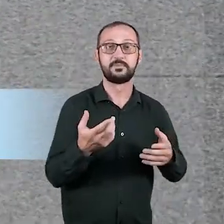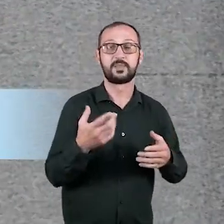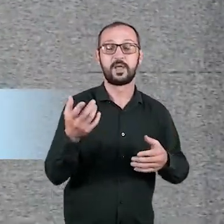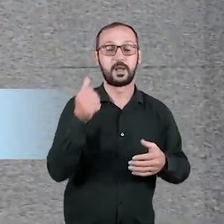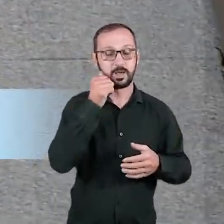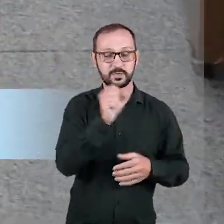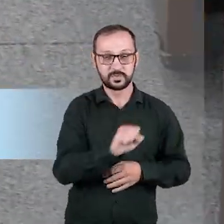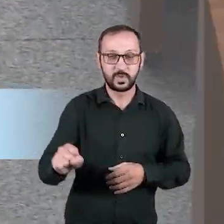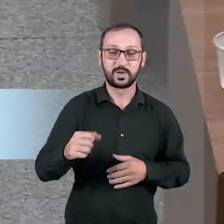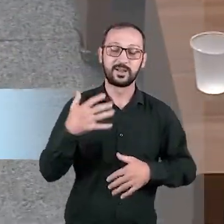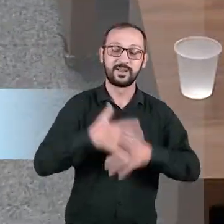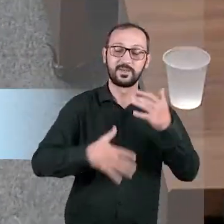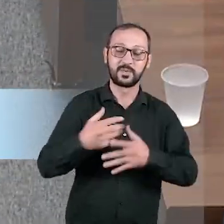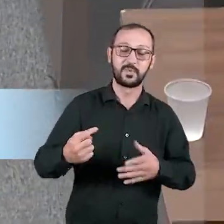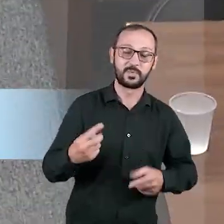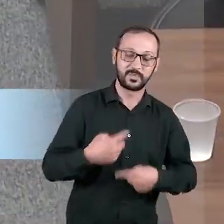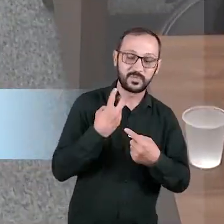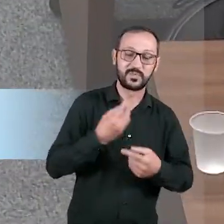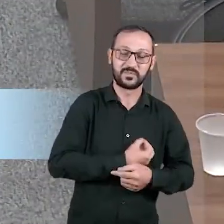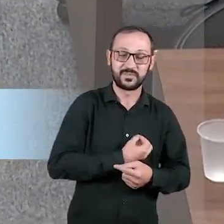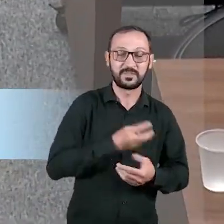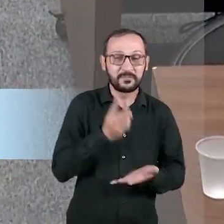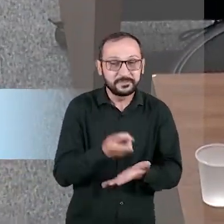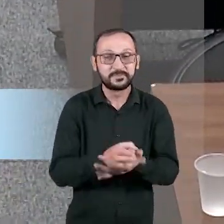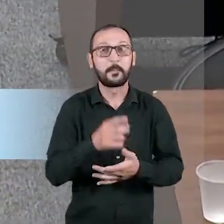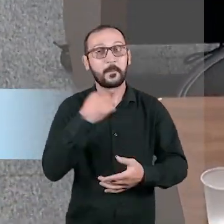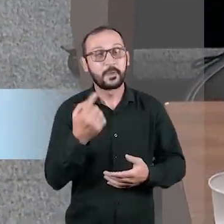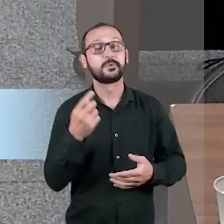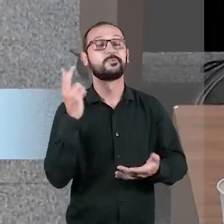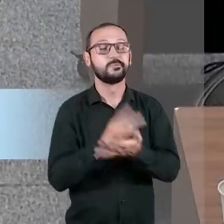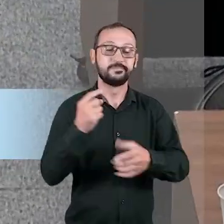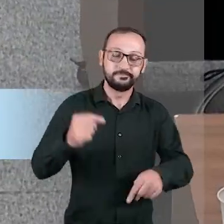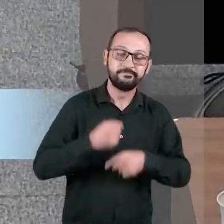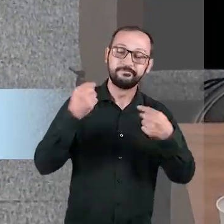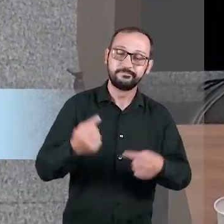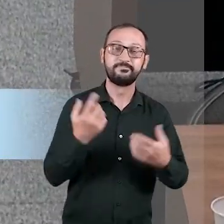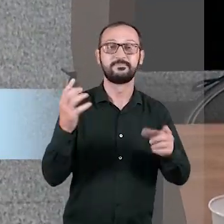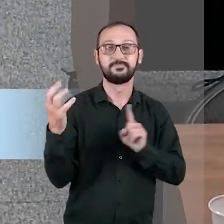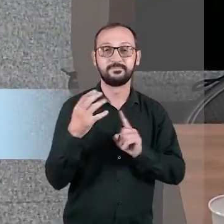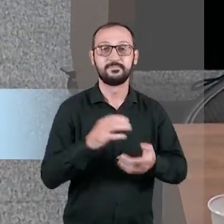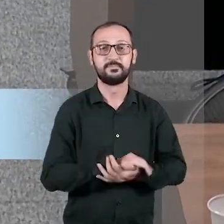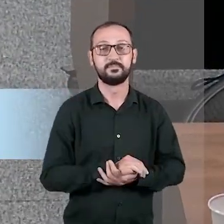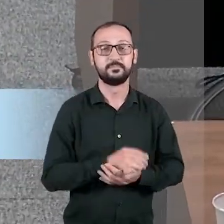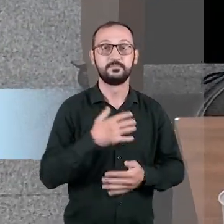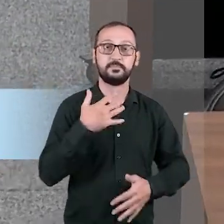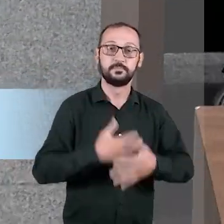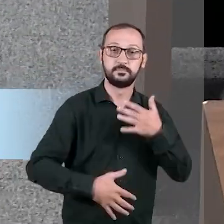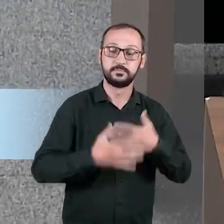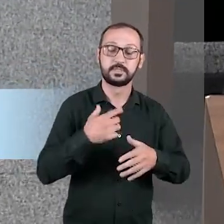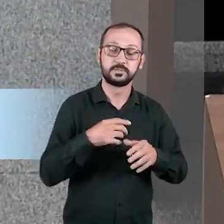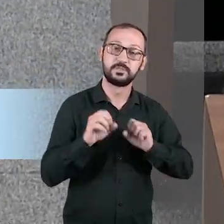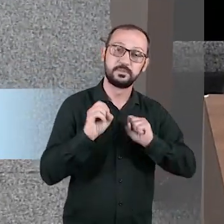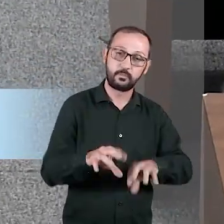sogra incomodou viva, agora morta, continua incomodando, né? E aí foi aquele transtorno para ele. E aí tudo